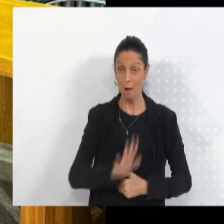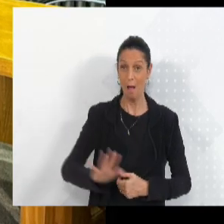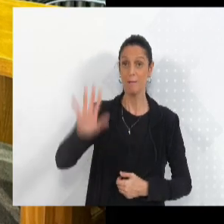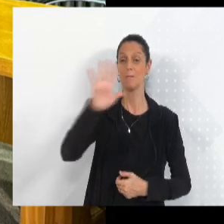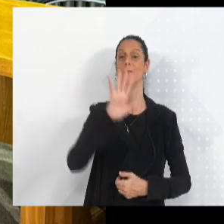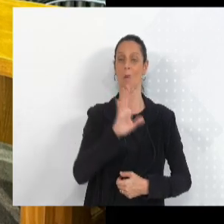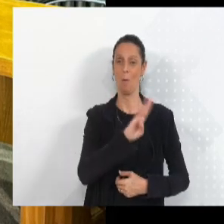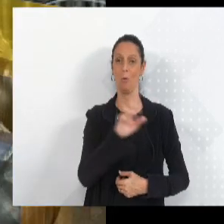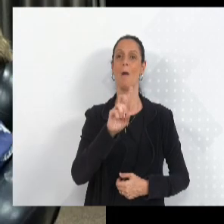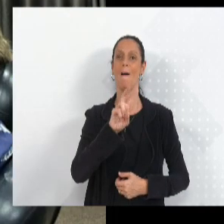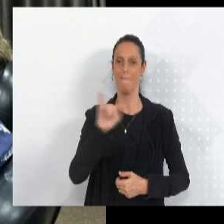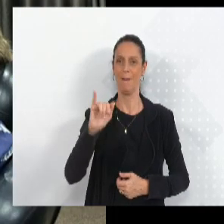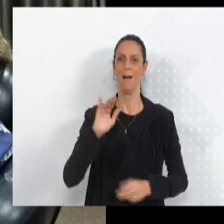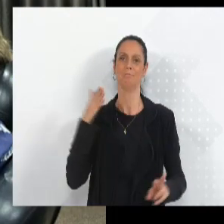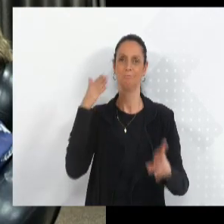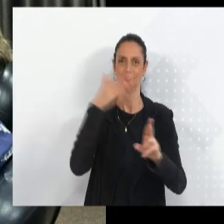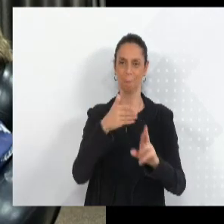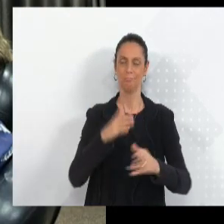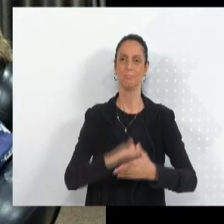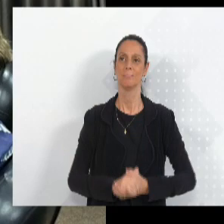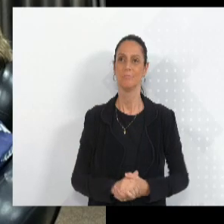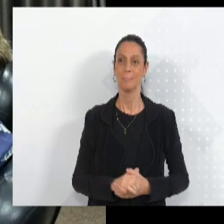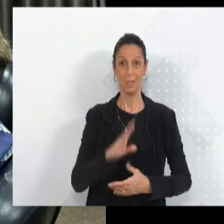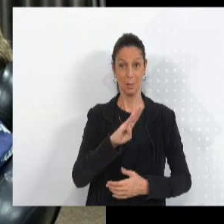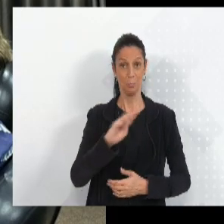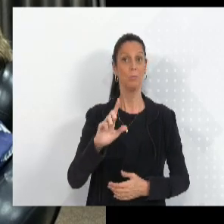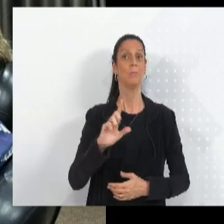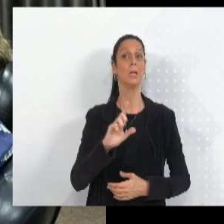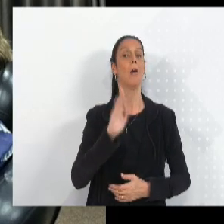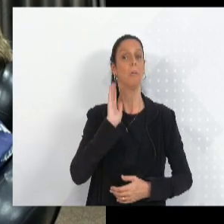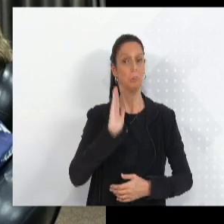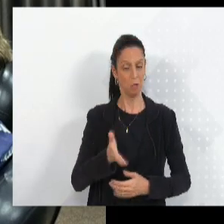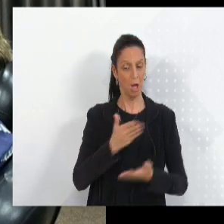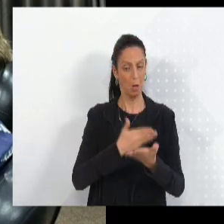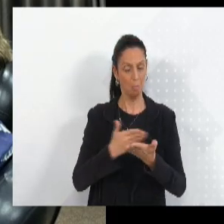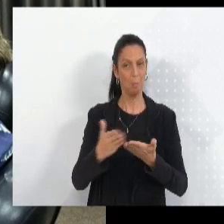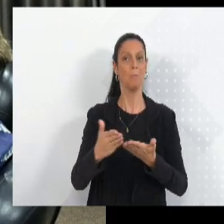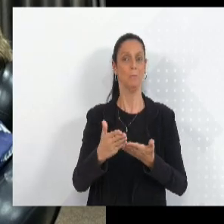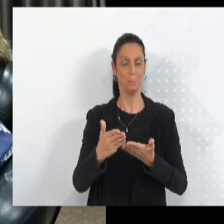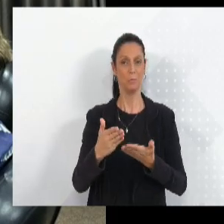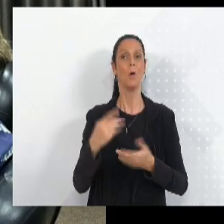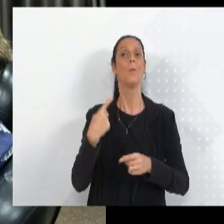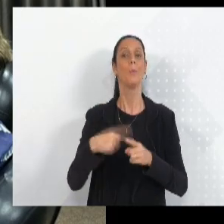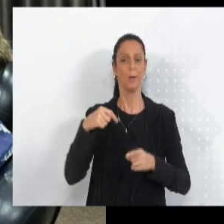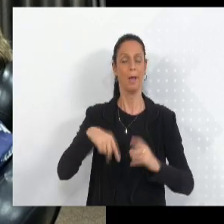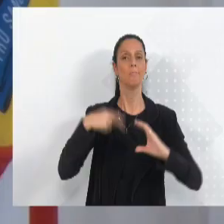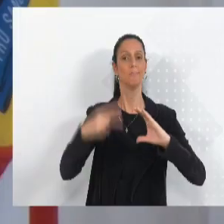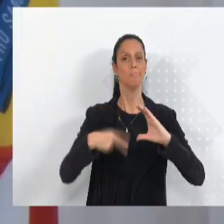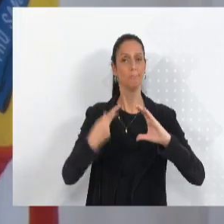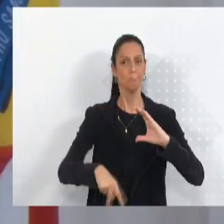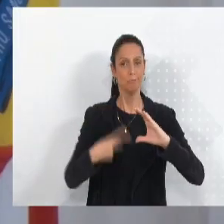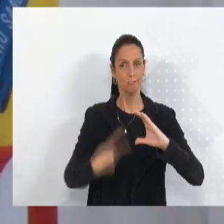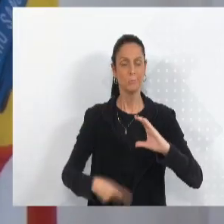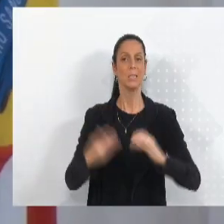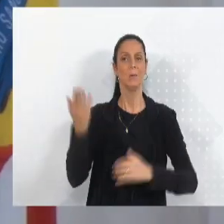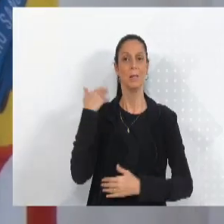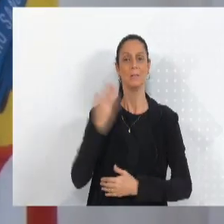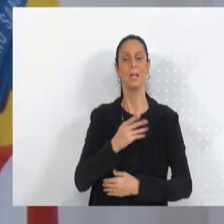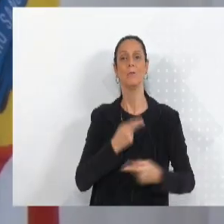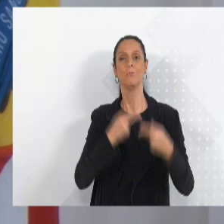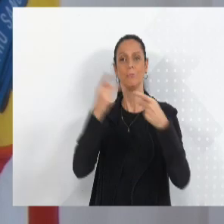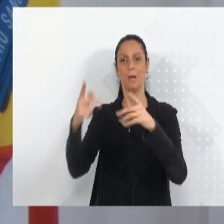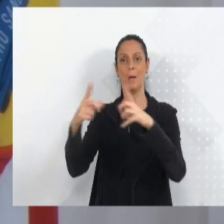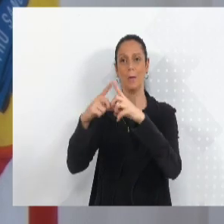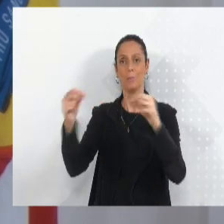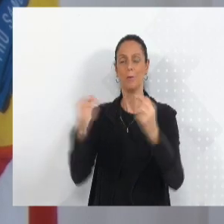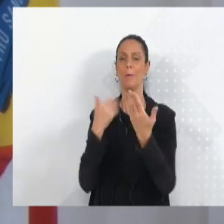Beltrame. Será referência a nível de Brasil. Blumenau já saiu na frente por esta casa legislativa, quando estivemos até Brasília, falando